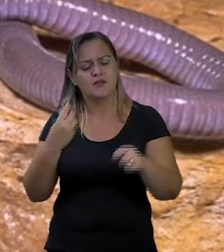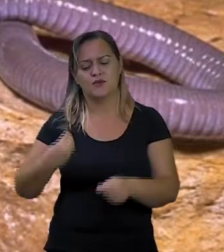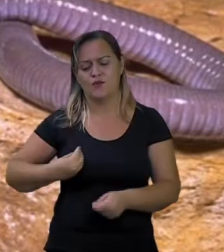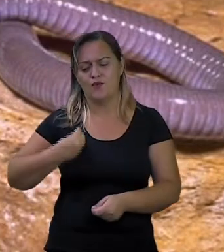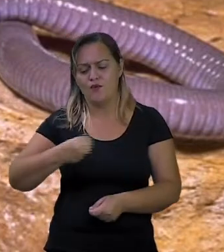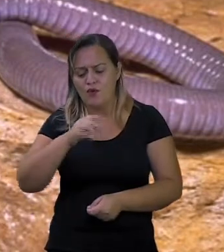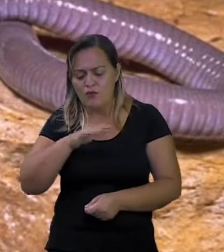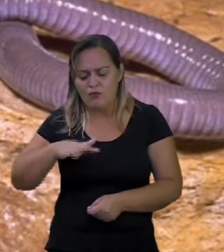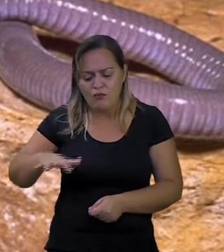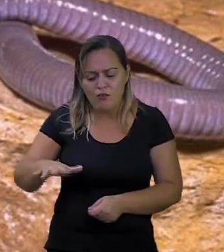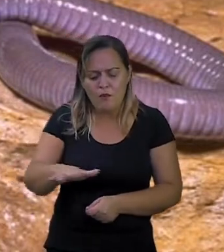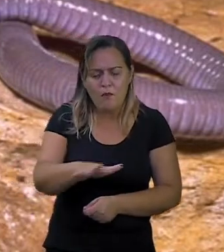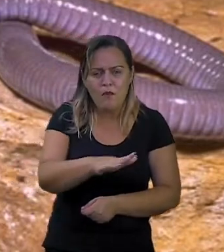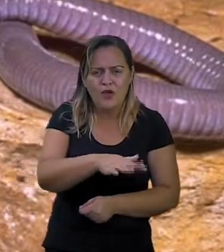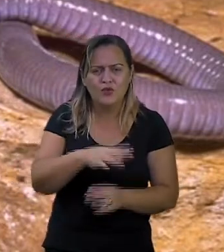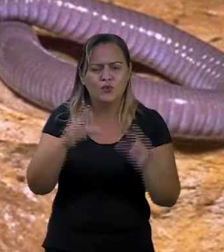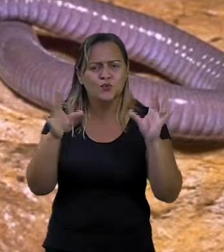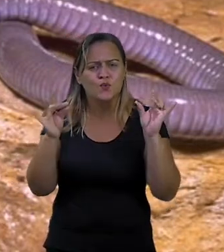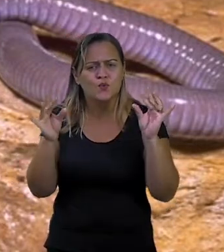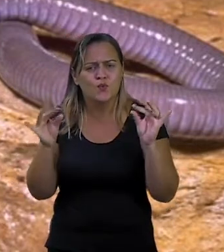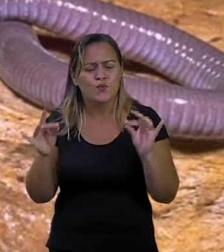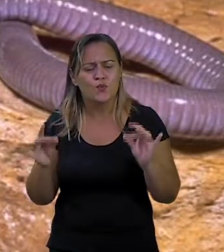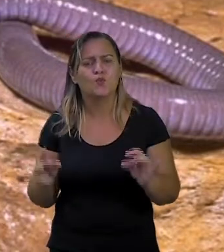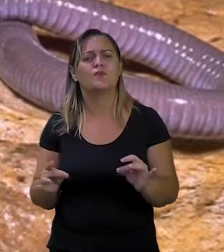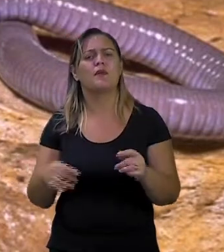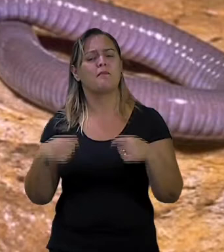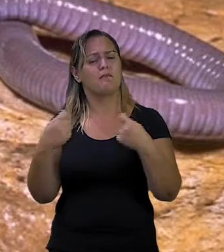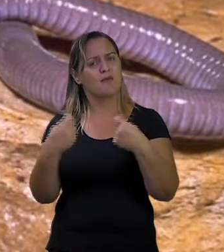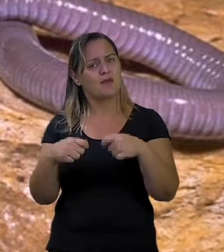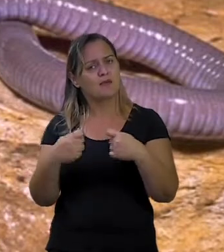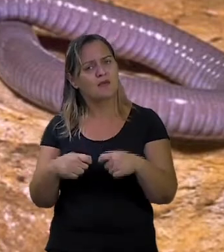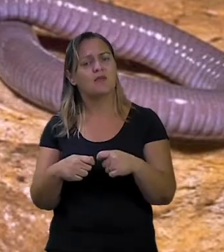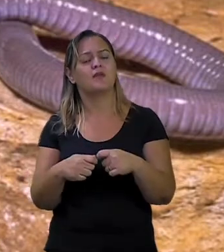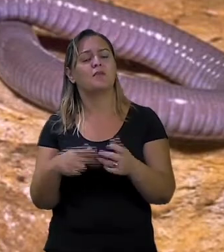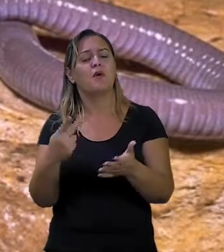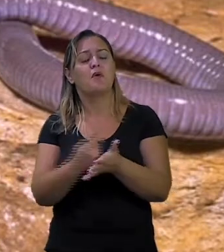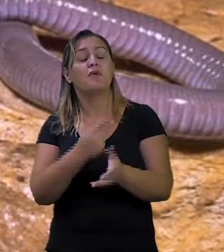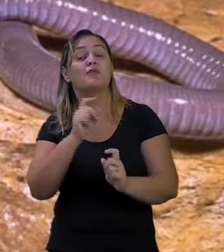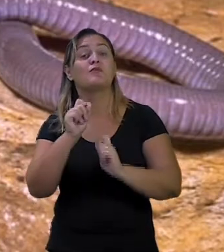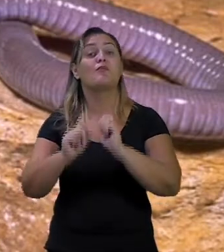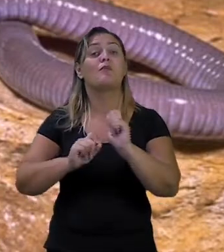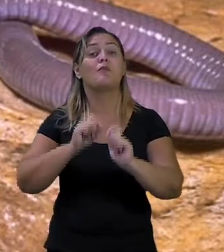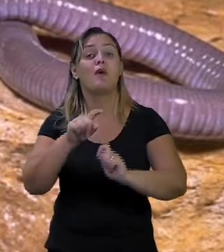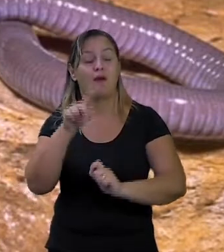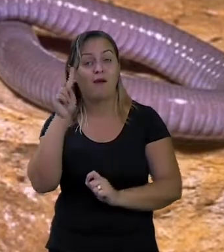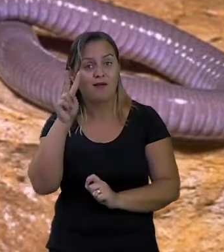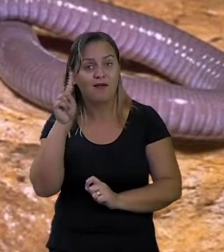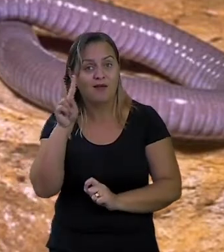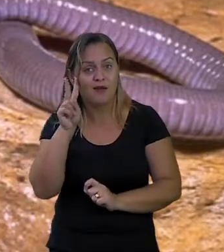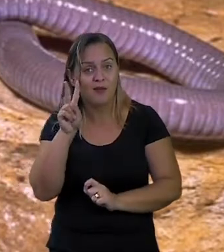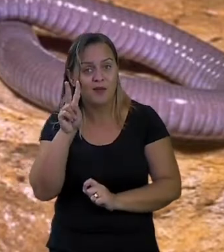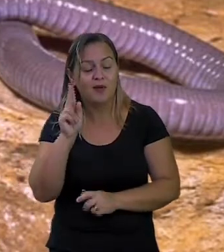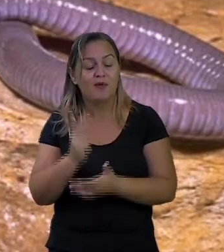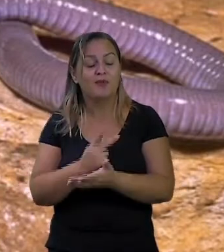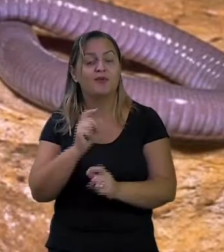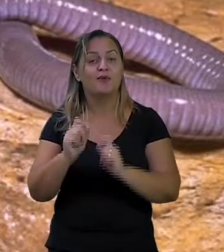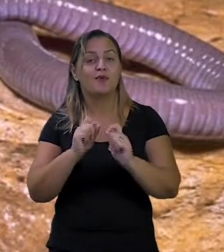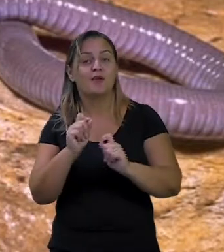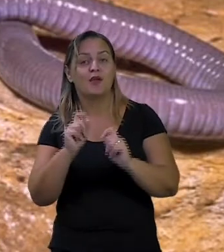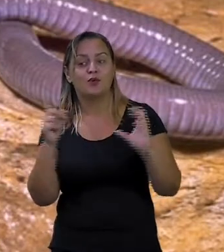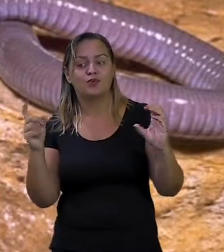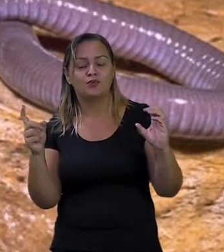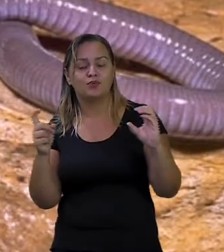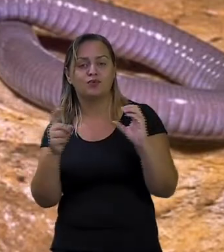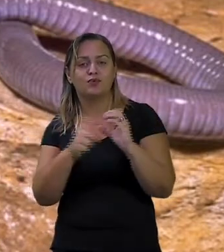úmido para conseguir fazer essa fecundação? Para que ela consiga manter estes espécimes? Pois